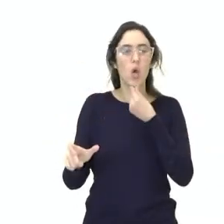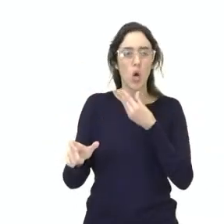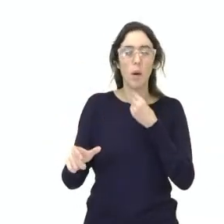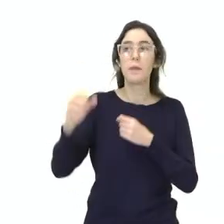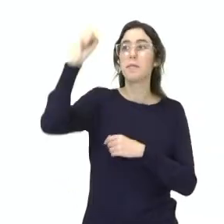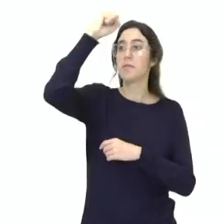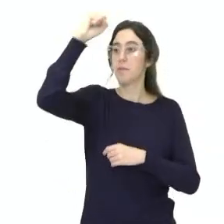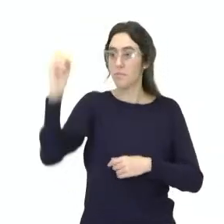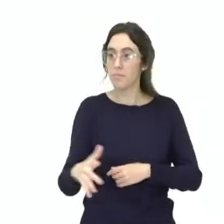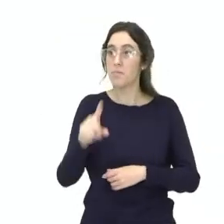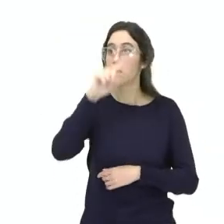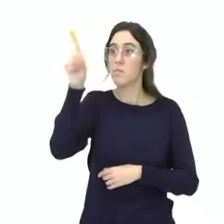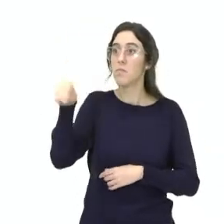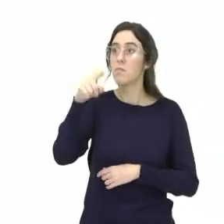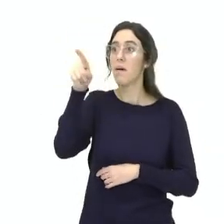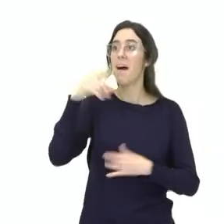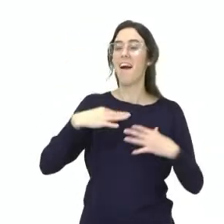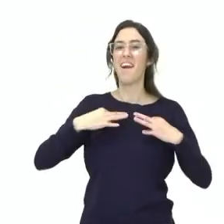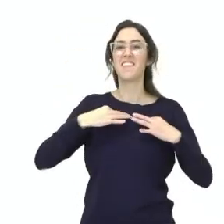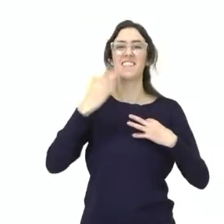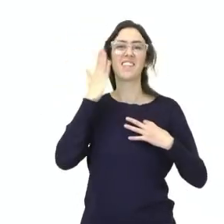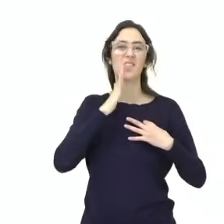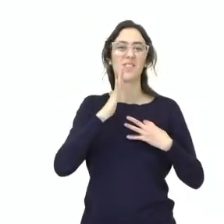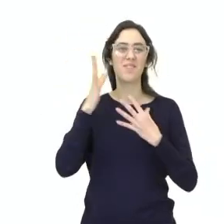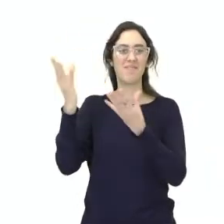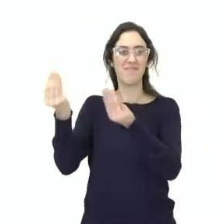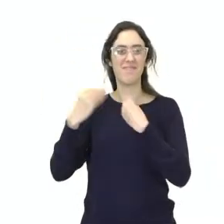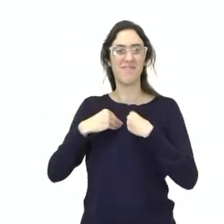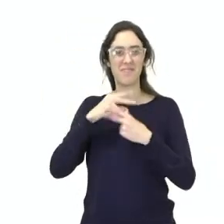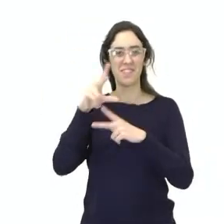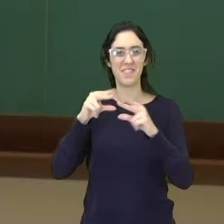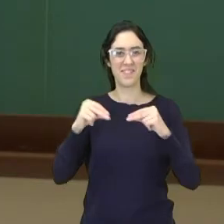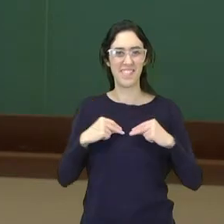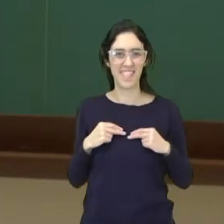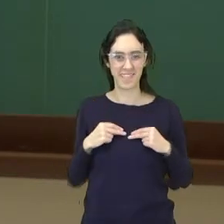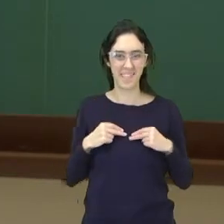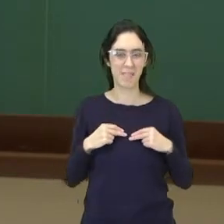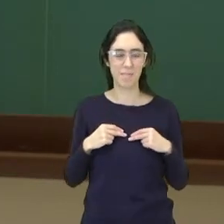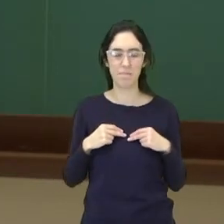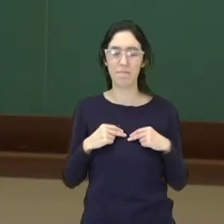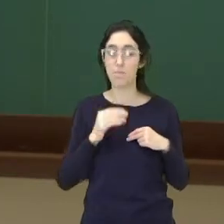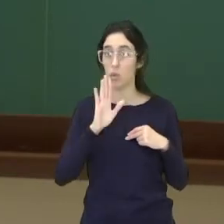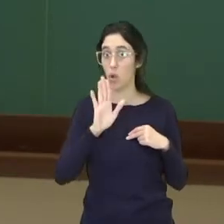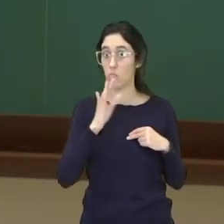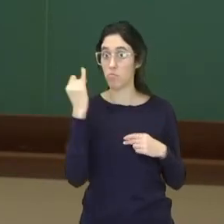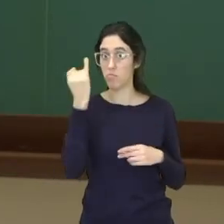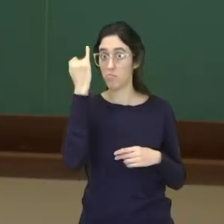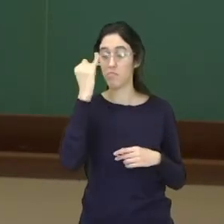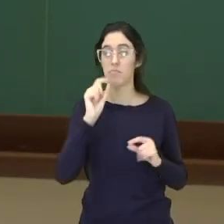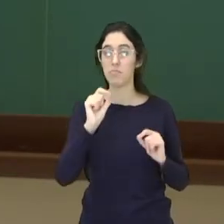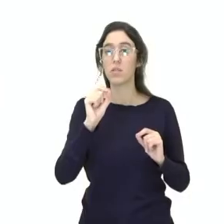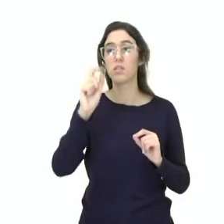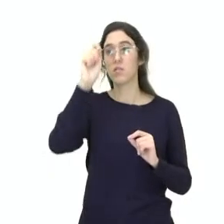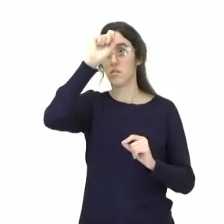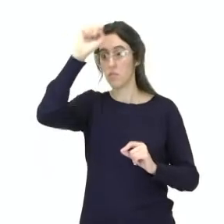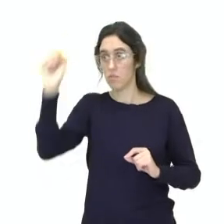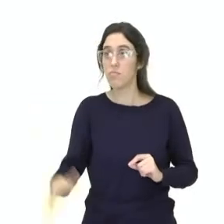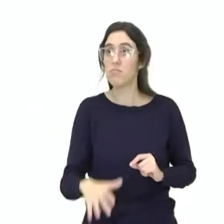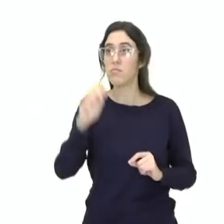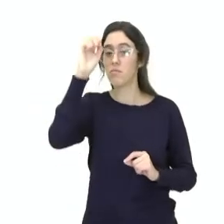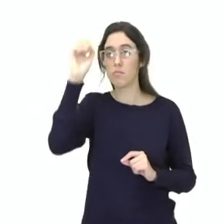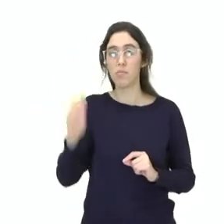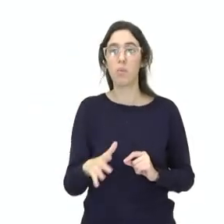uma camiseta azul. Observe. Um detalhe especial aqui, ó. Cada roleta foi dividida em partes